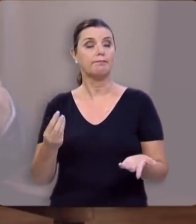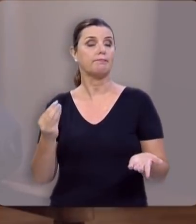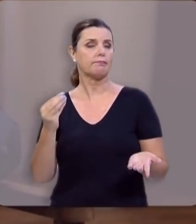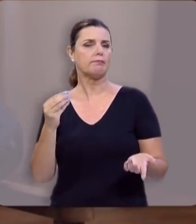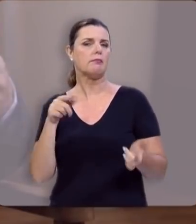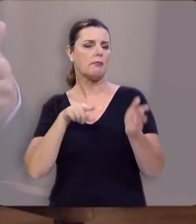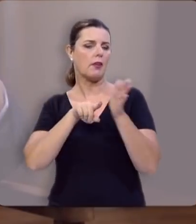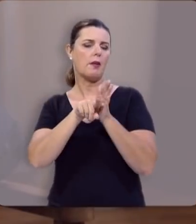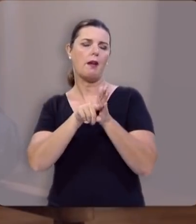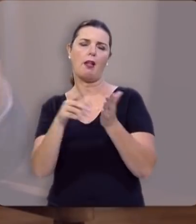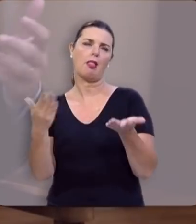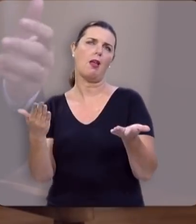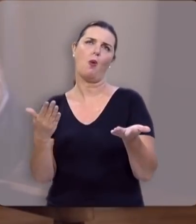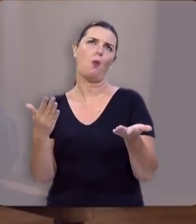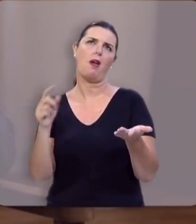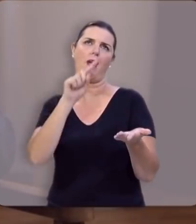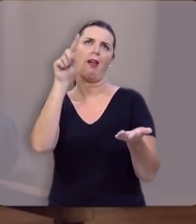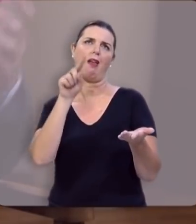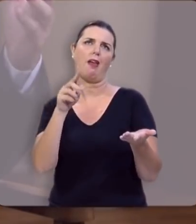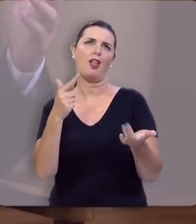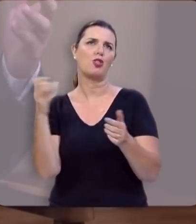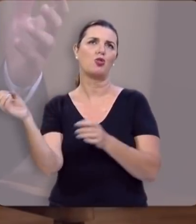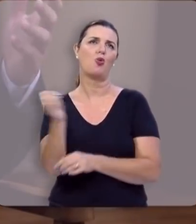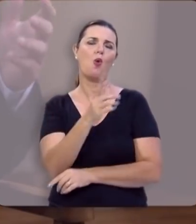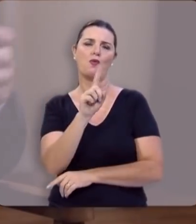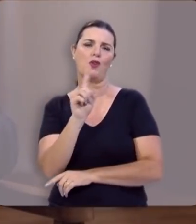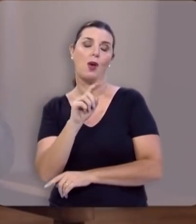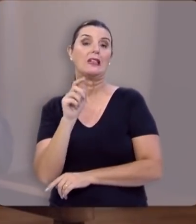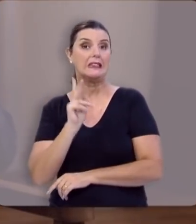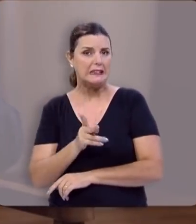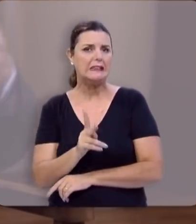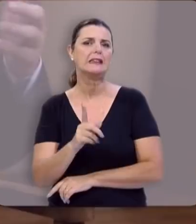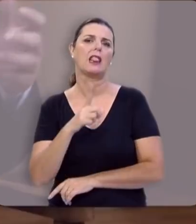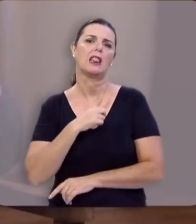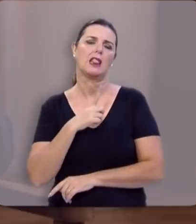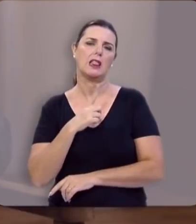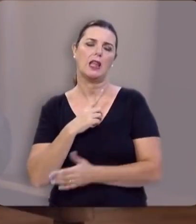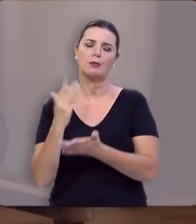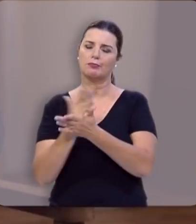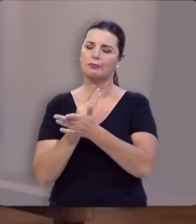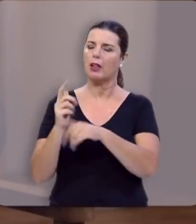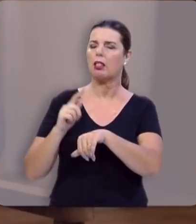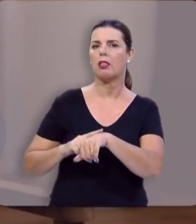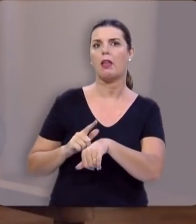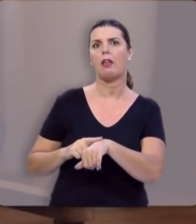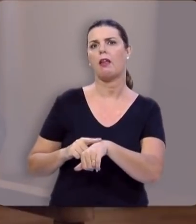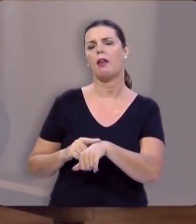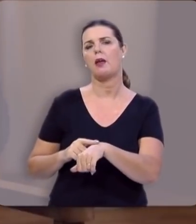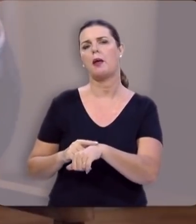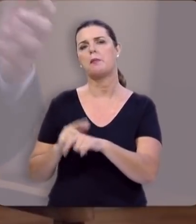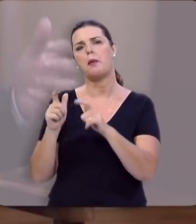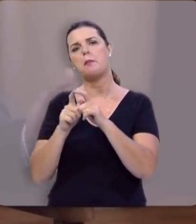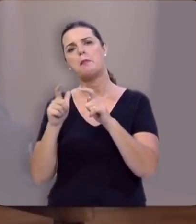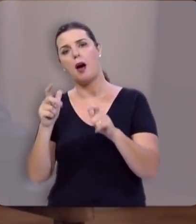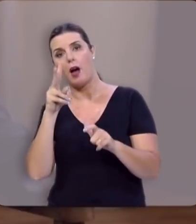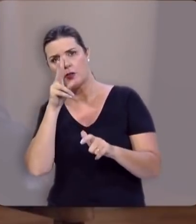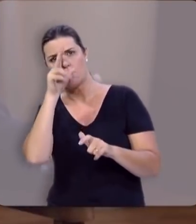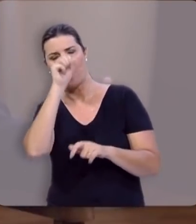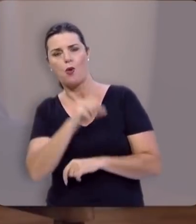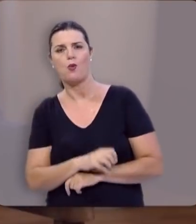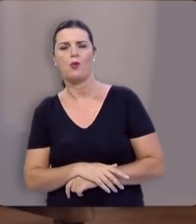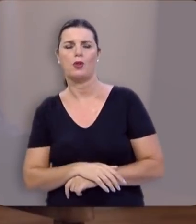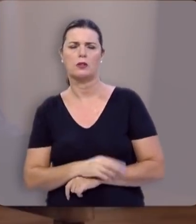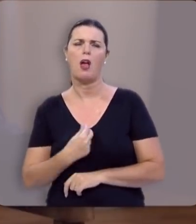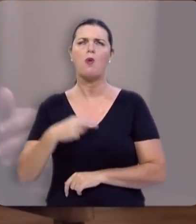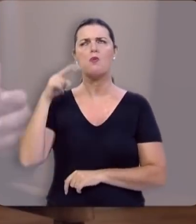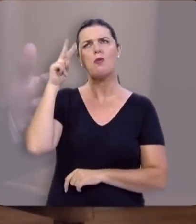questionamento que ele não é novo, né? Ele sempre existiu e em determinados momentos ele foi mais sistematizado. Eu